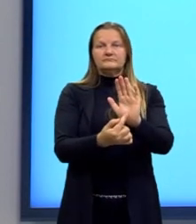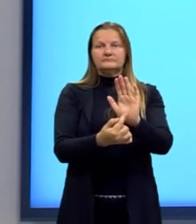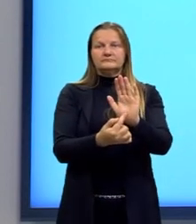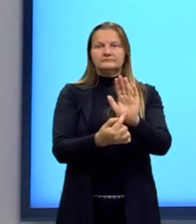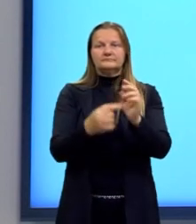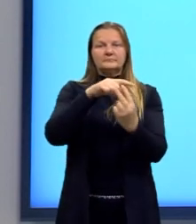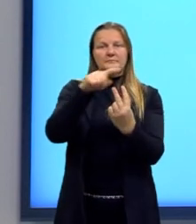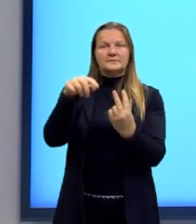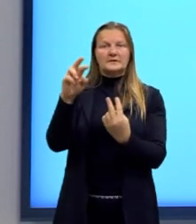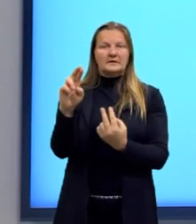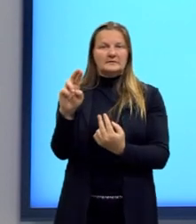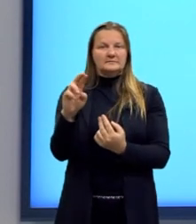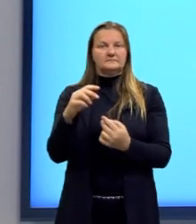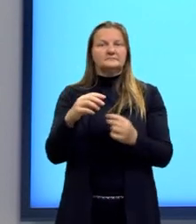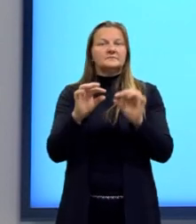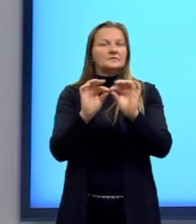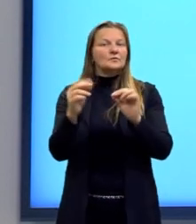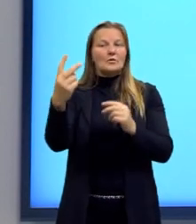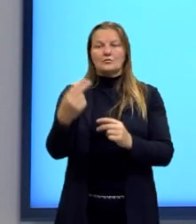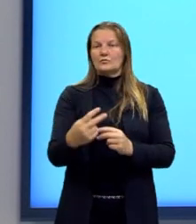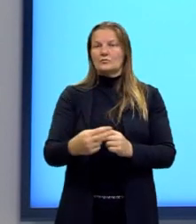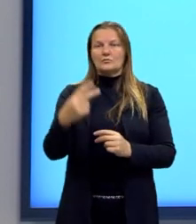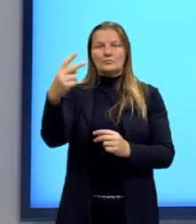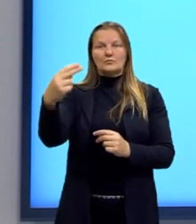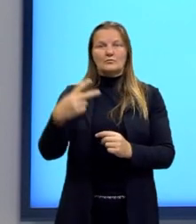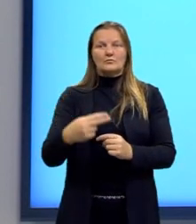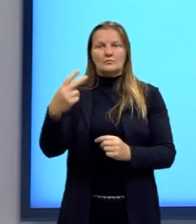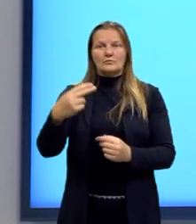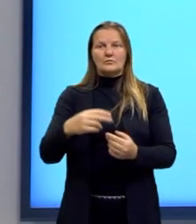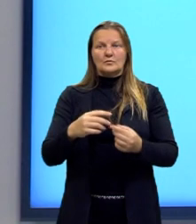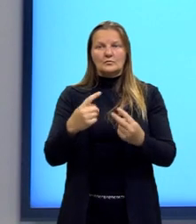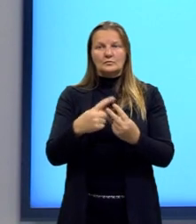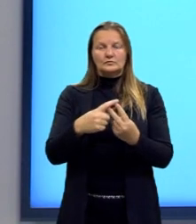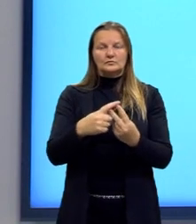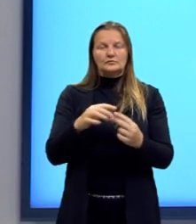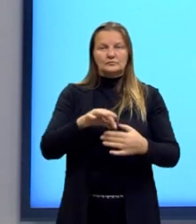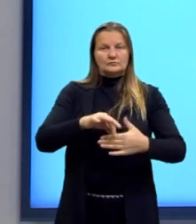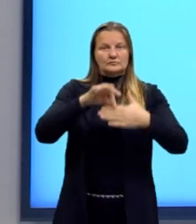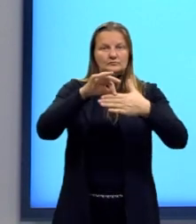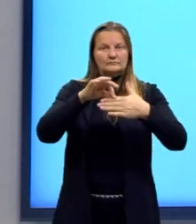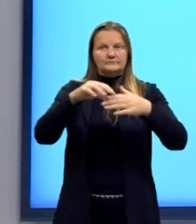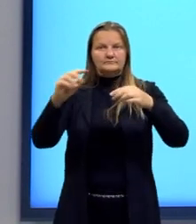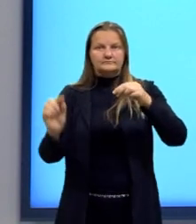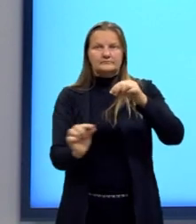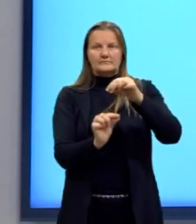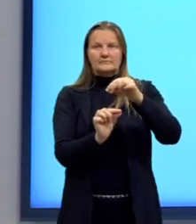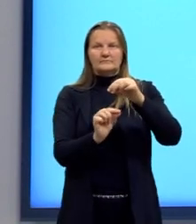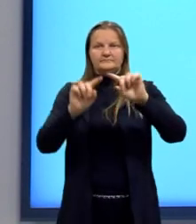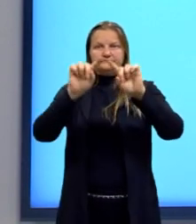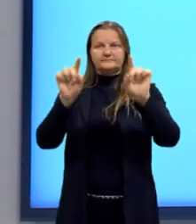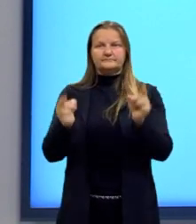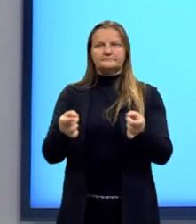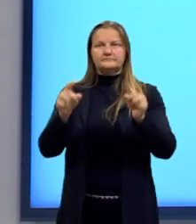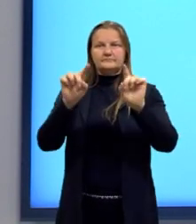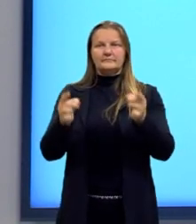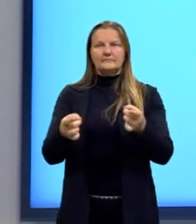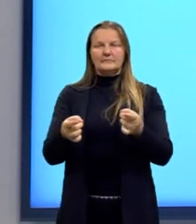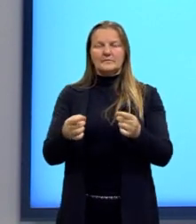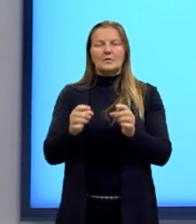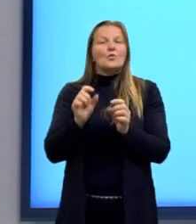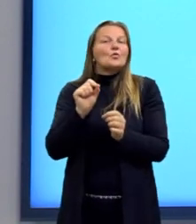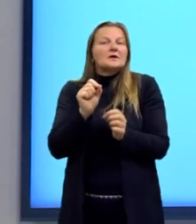nós temos Pierre comum entre eles então Pierre fica em evidência e dentro do parênteses aqueles